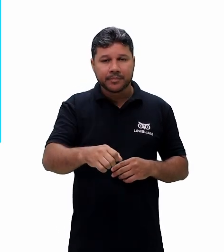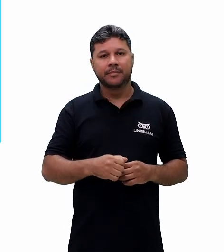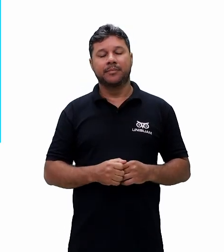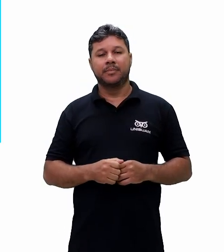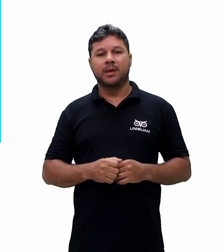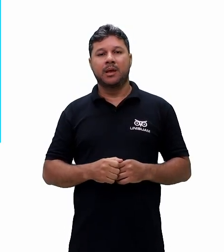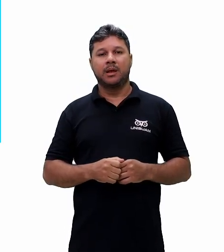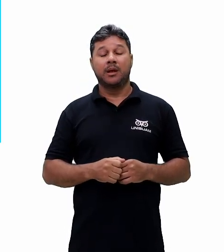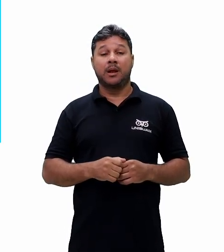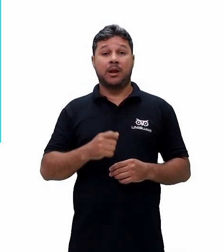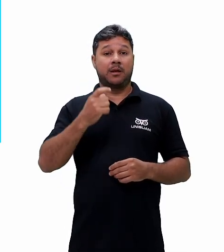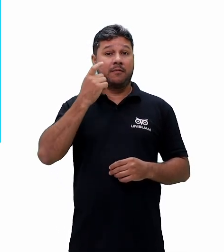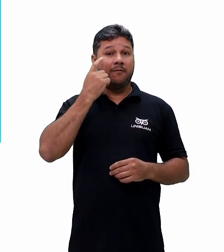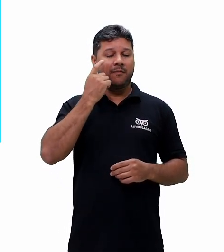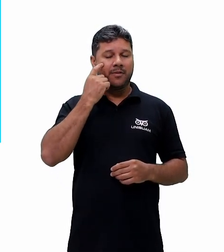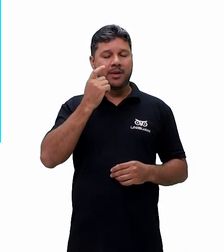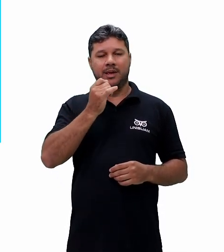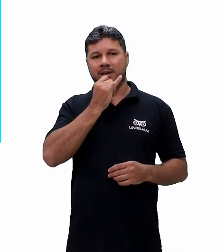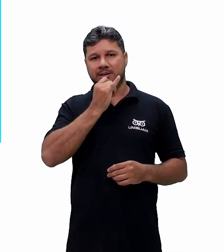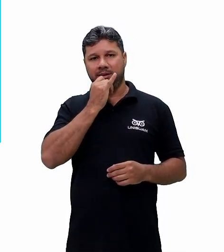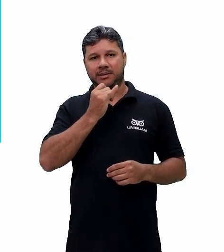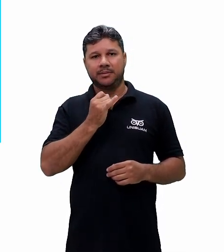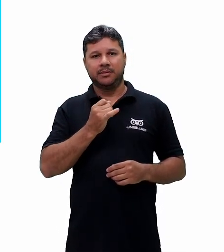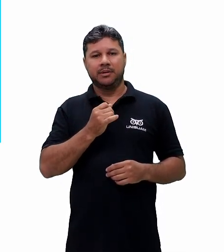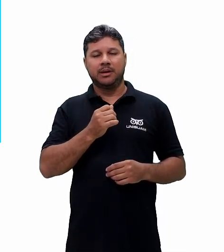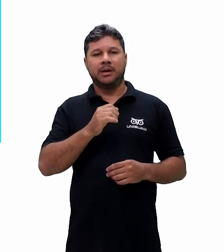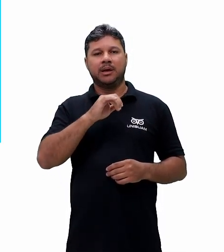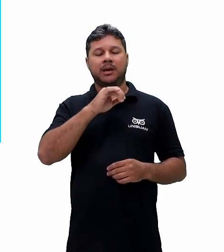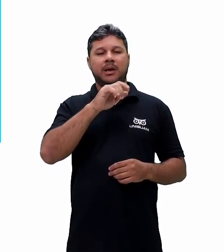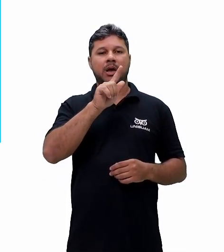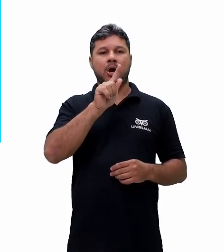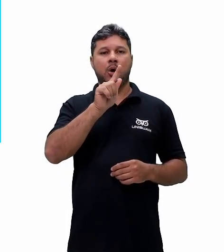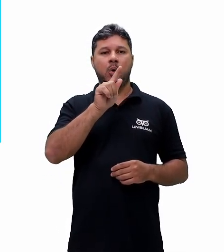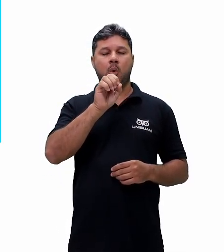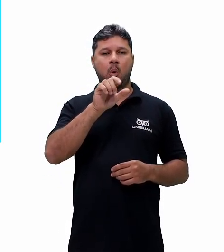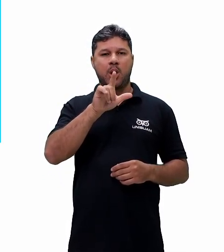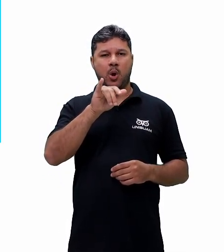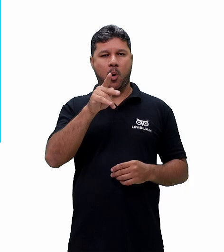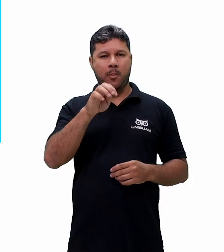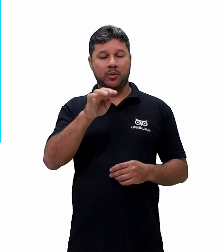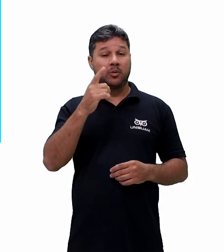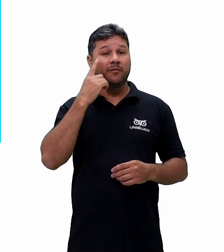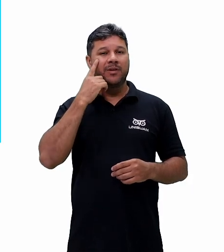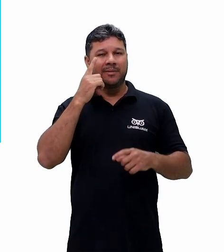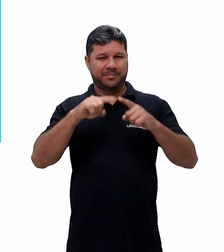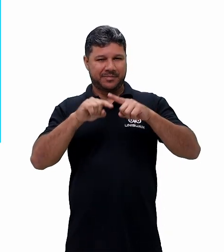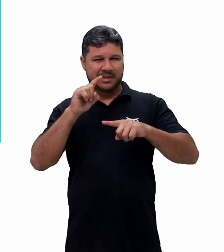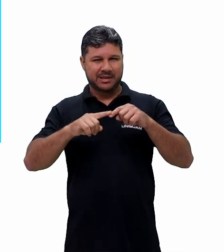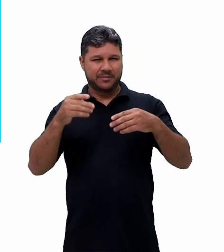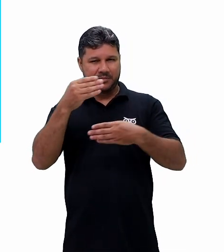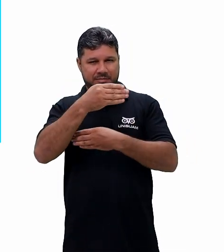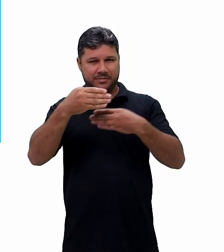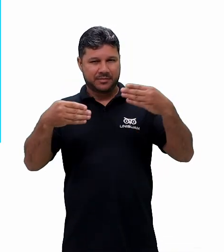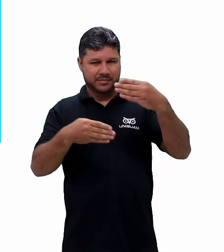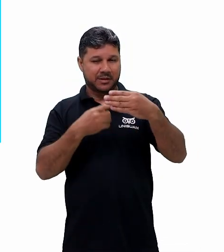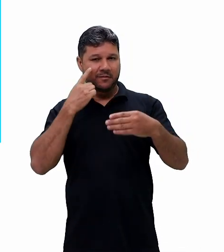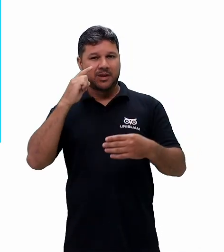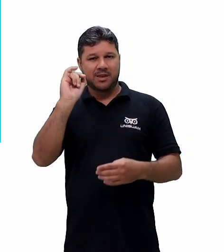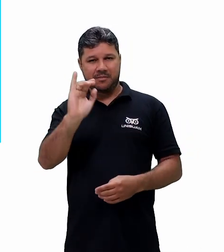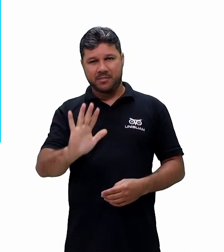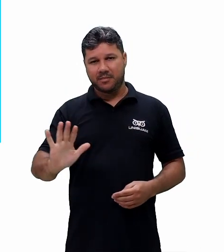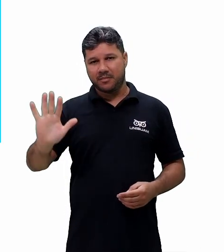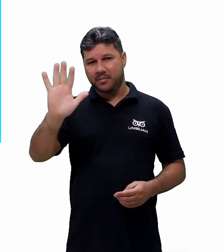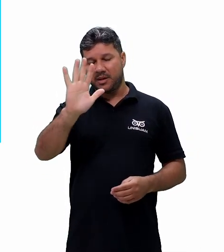Pensando na goniometria, eu penso em um goniômetro, que é este equipamento aqui, ó, está